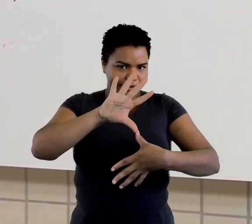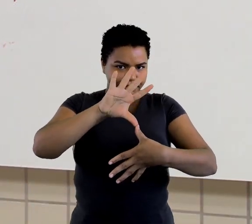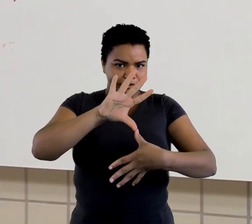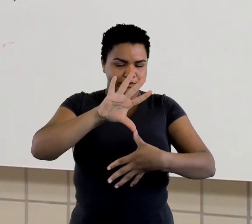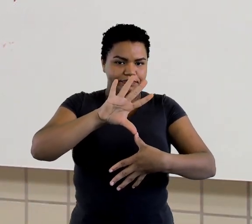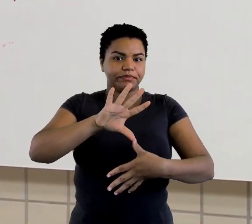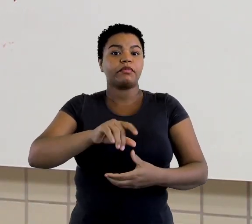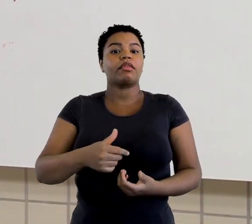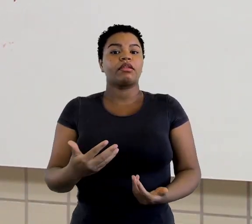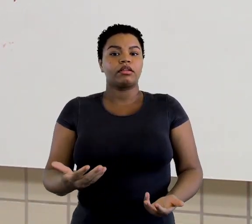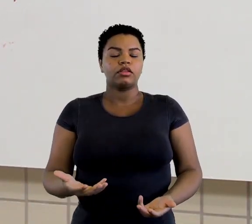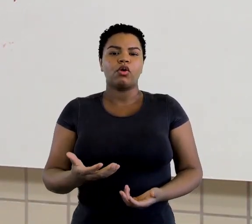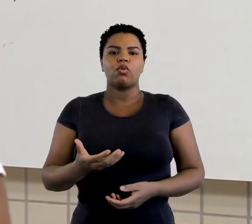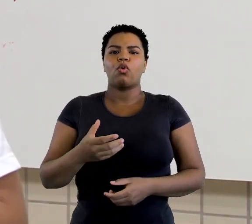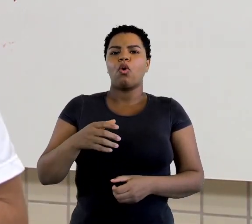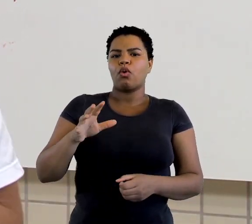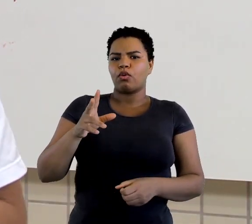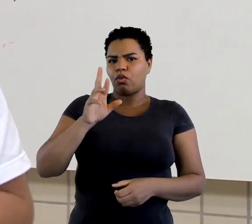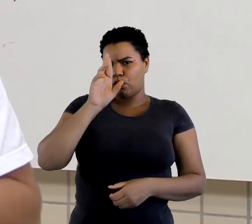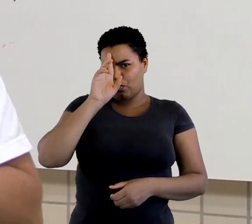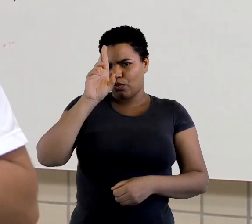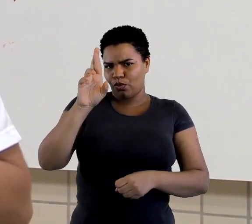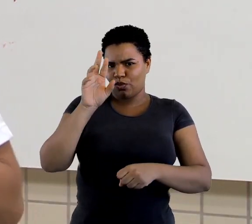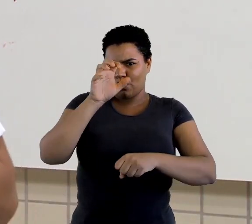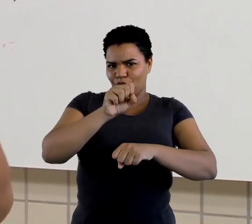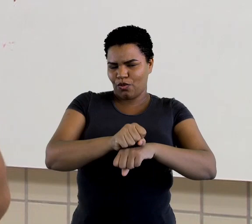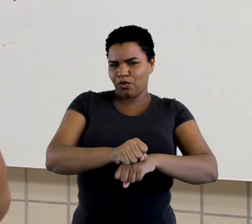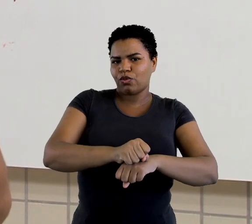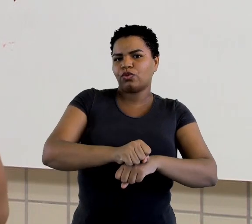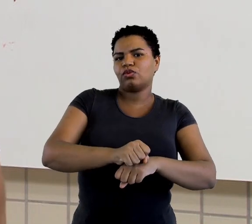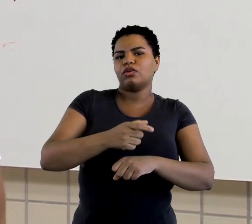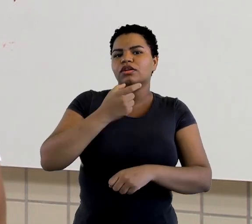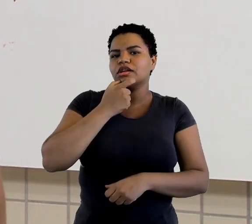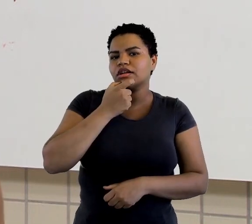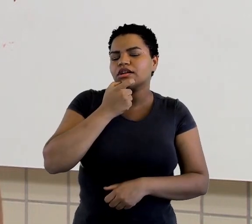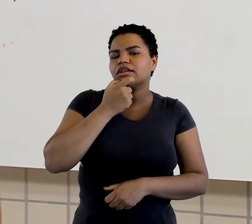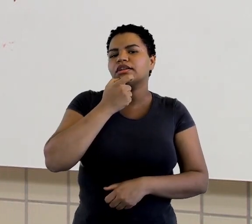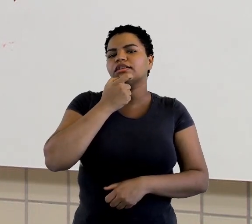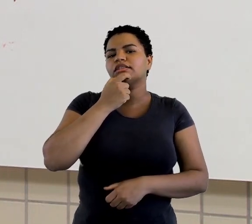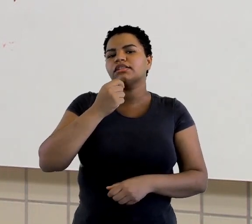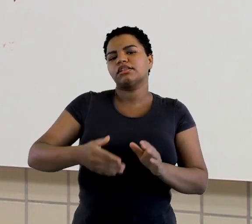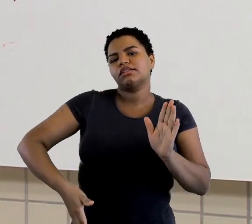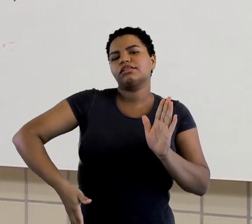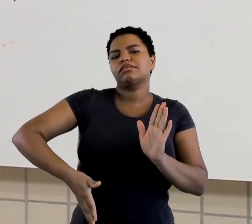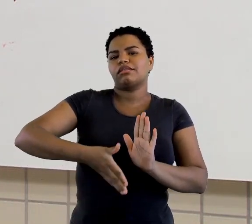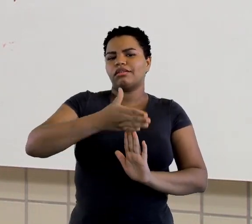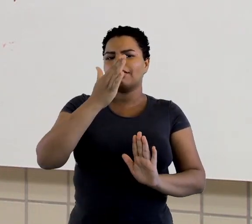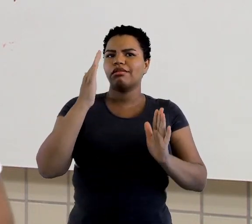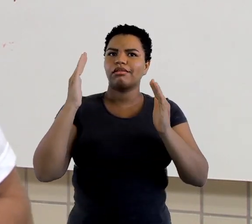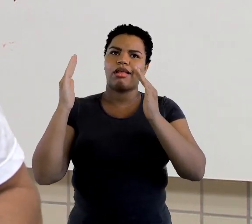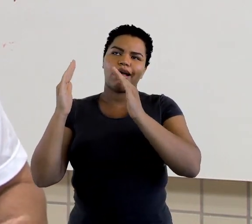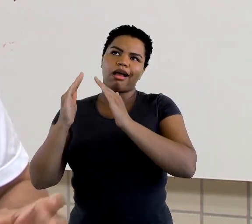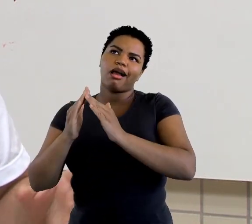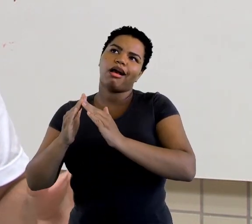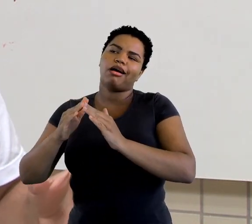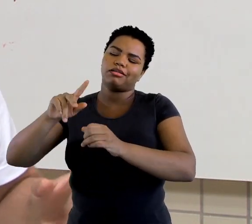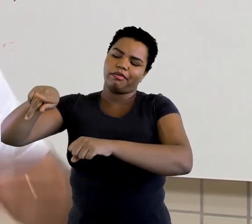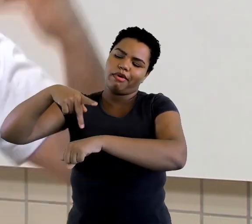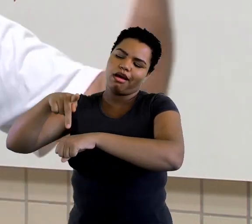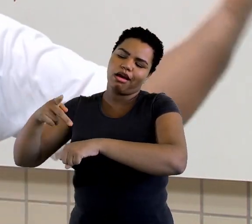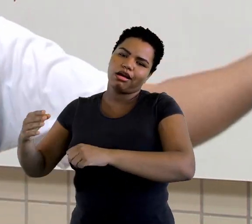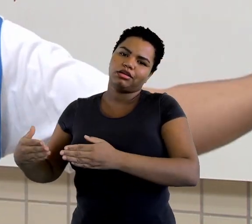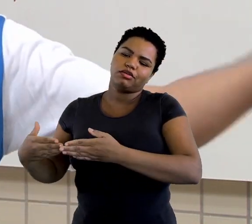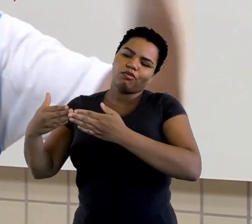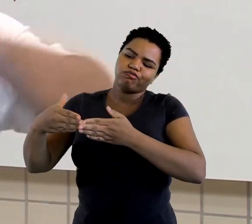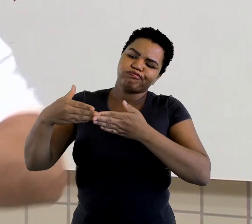colonos ingleses que saíram lá da sua casa, do seu país, que atravessaram o Oceano Atlântico